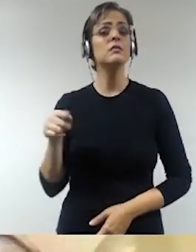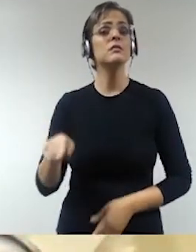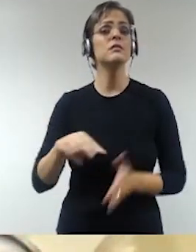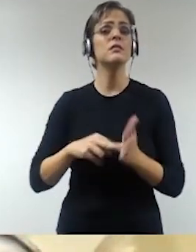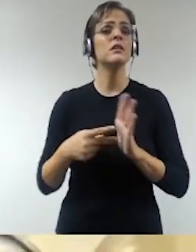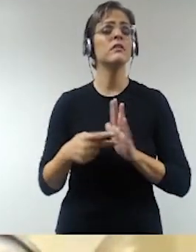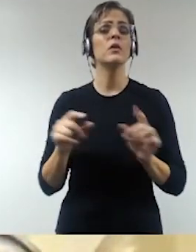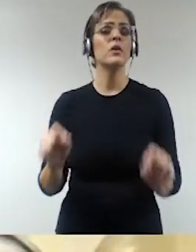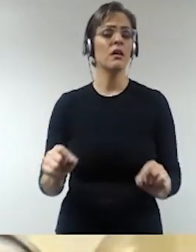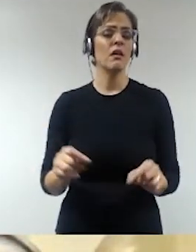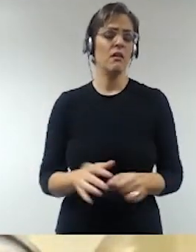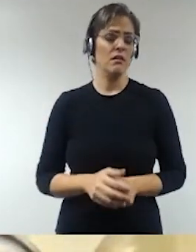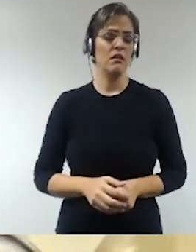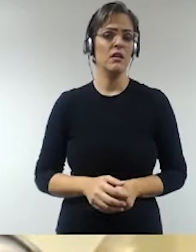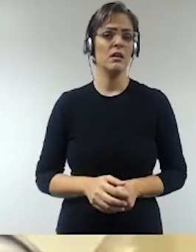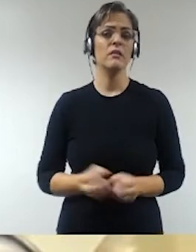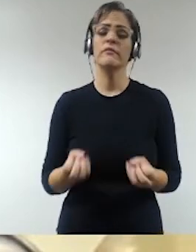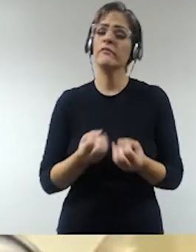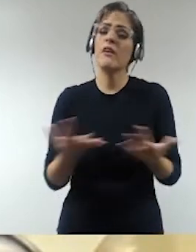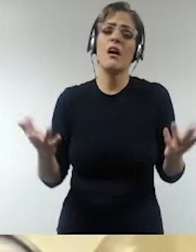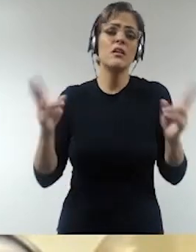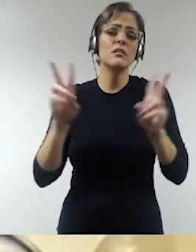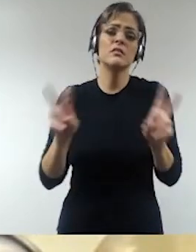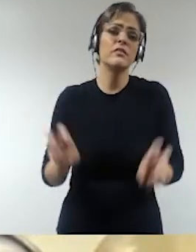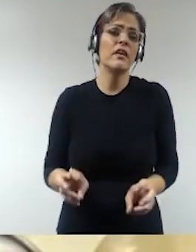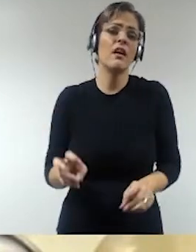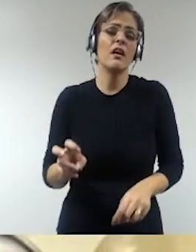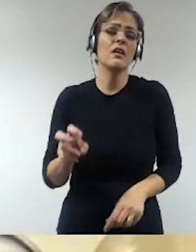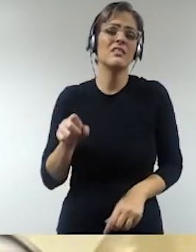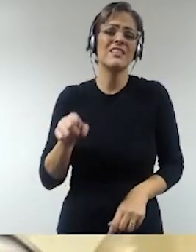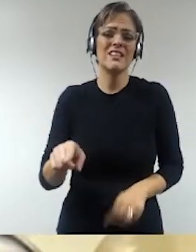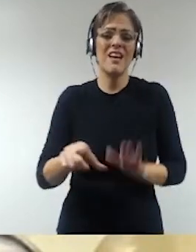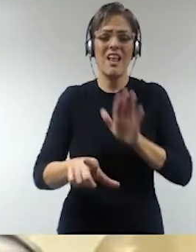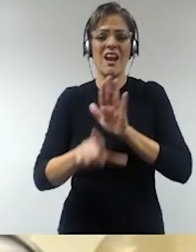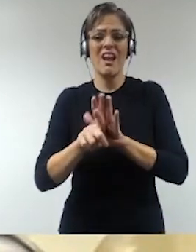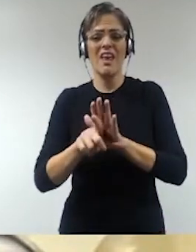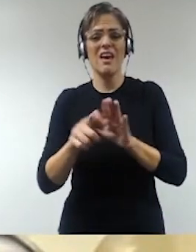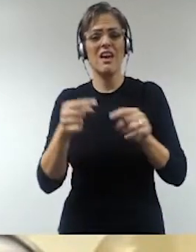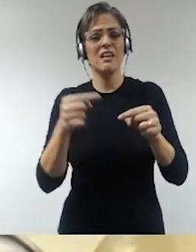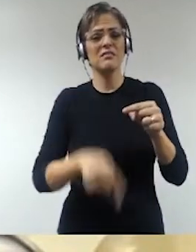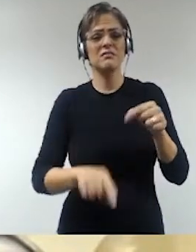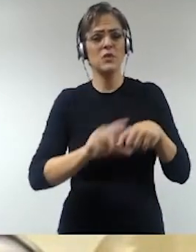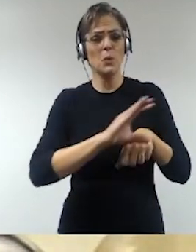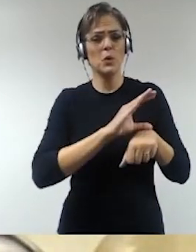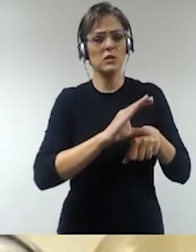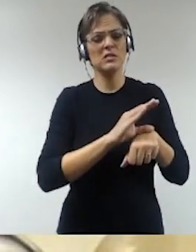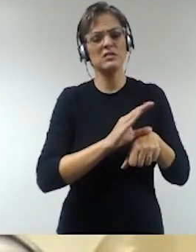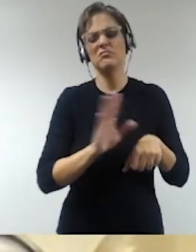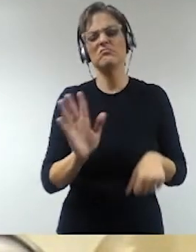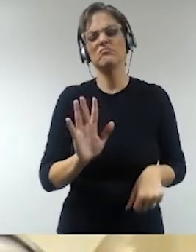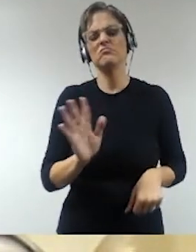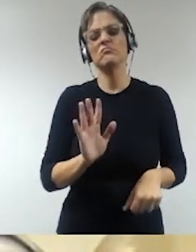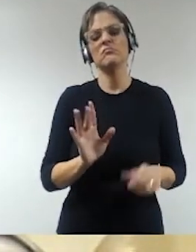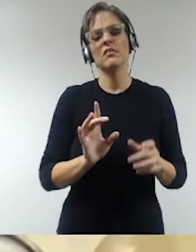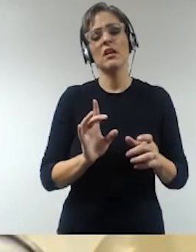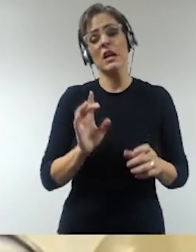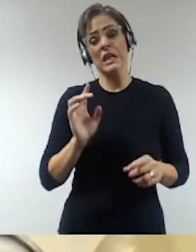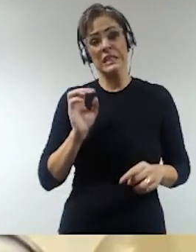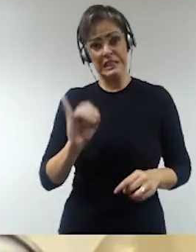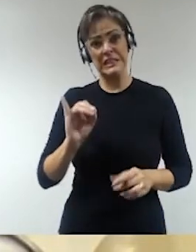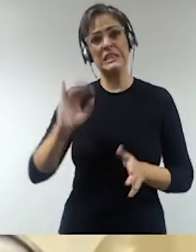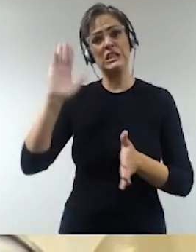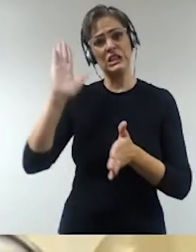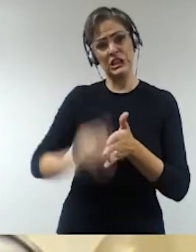conta que, muitas vezes, a declaração de inconstitucionalidade daquela lei, a retirada do ordenamento jurídico, ia causar